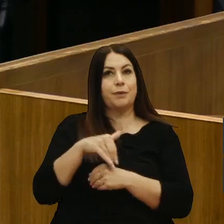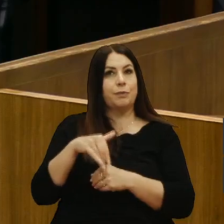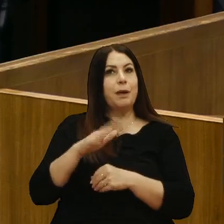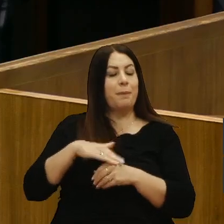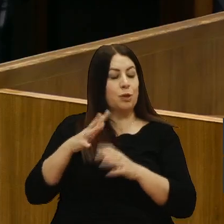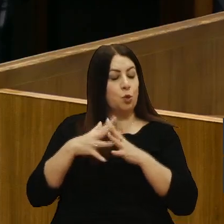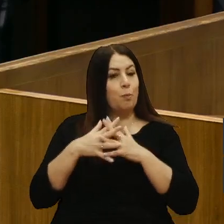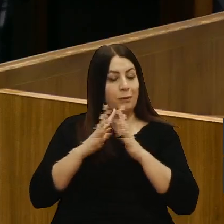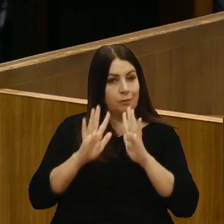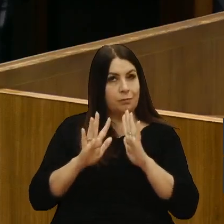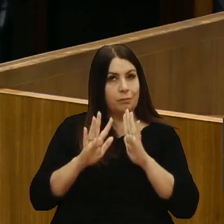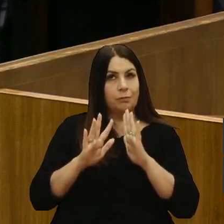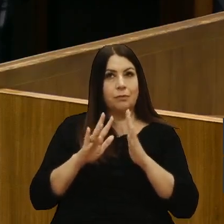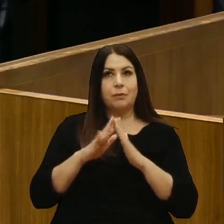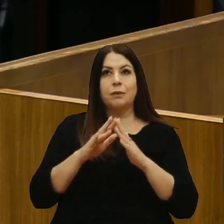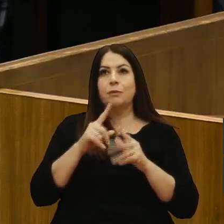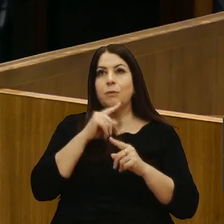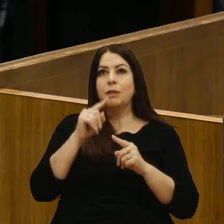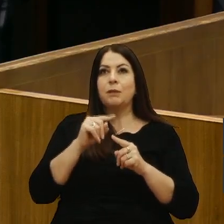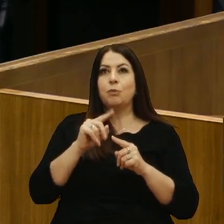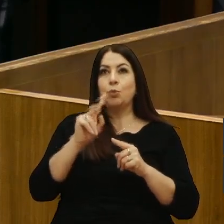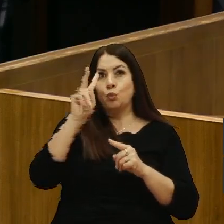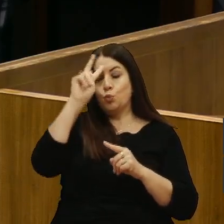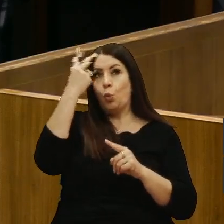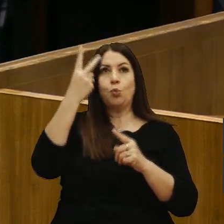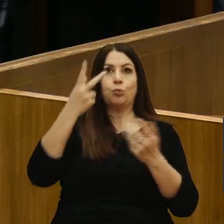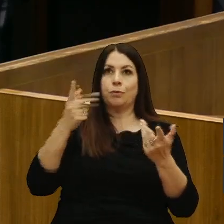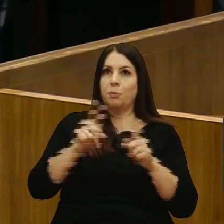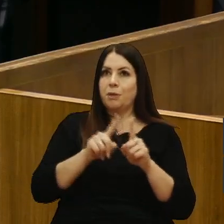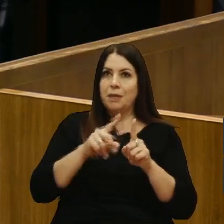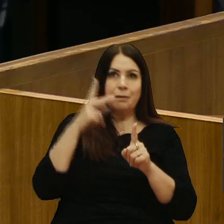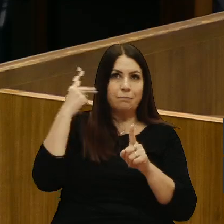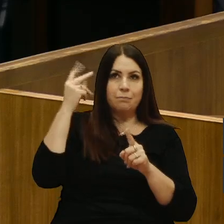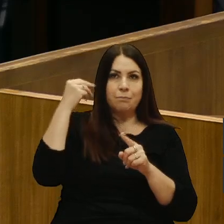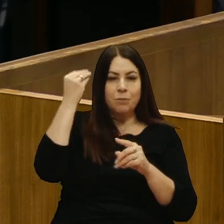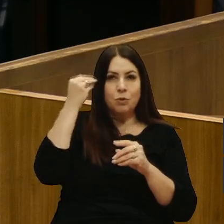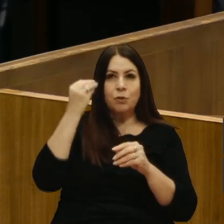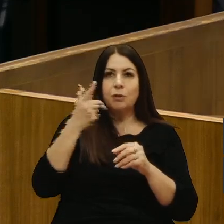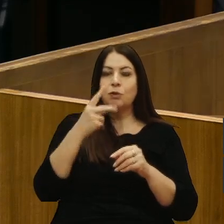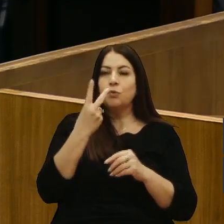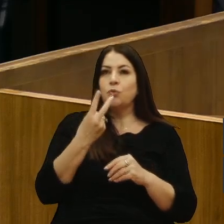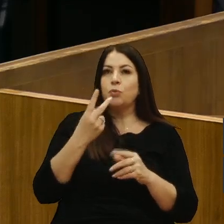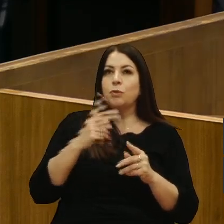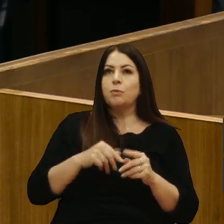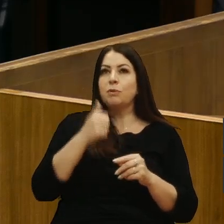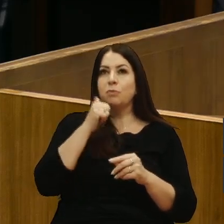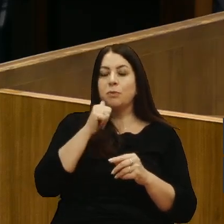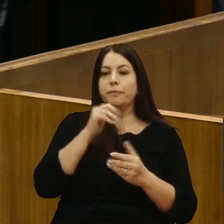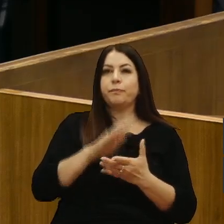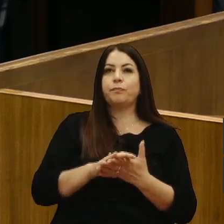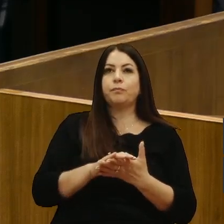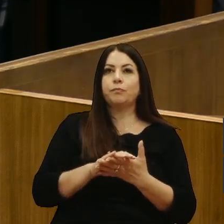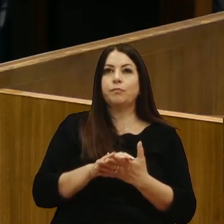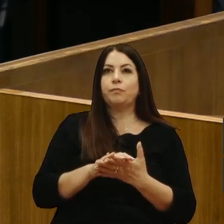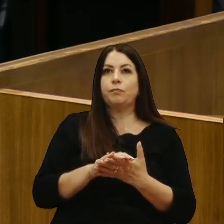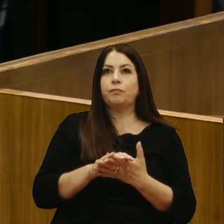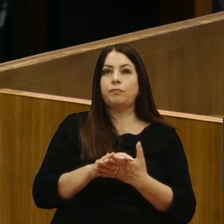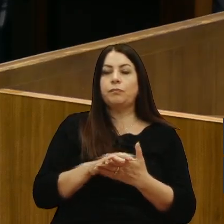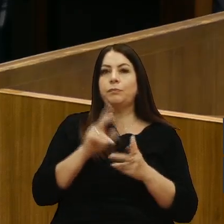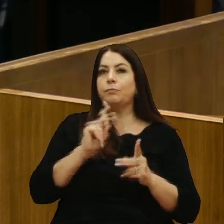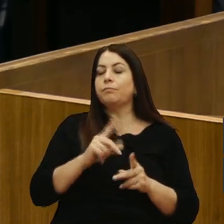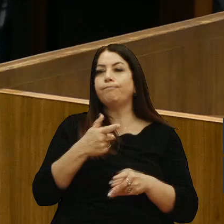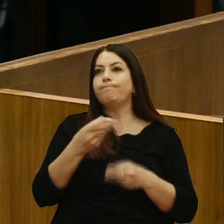mais complicado. Pega um surto psicótico, por exemplo, imagina tu em dois, às vezes tem uma mulher ali, né? E a